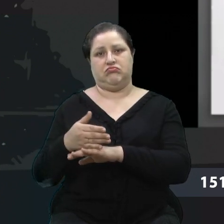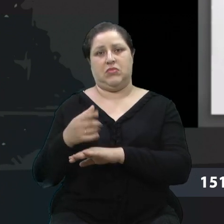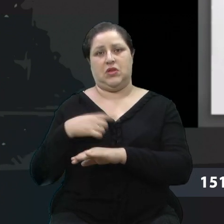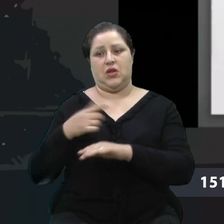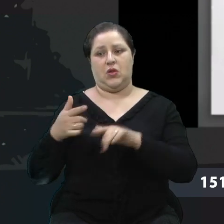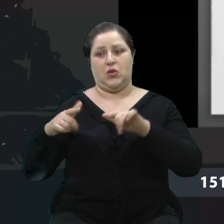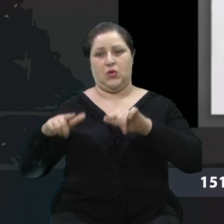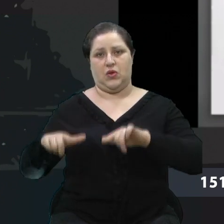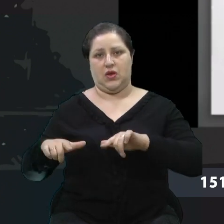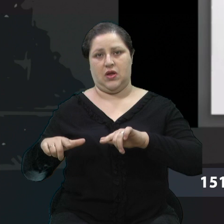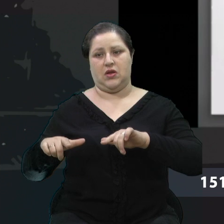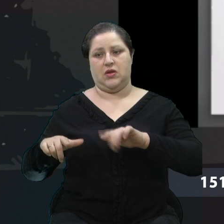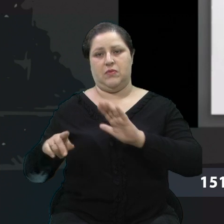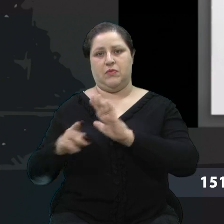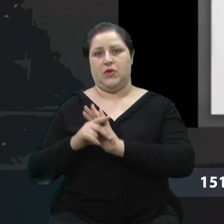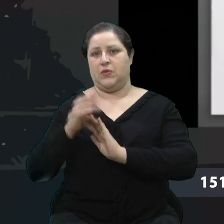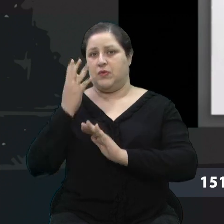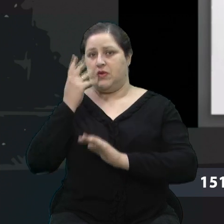camarote Kids